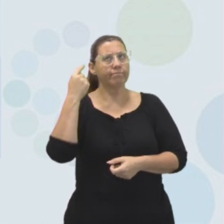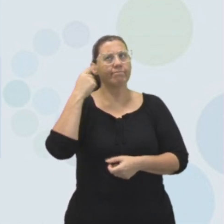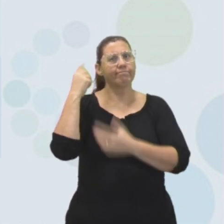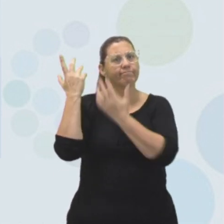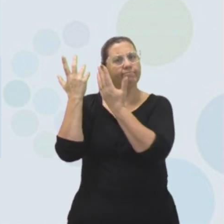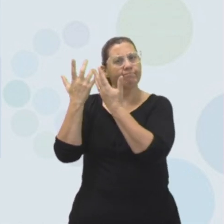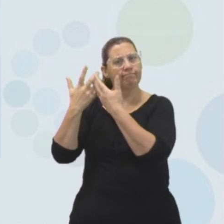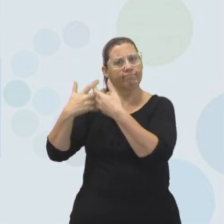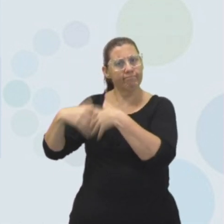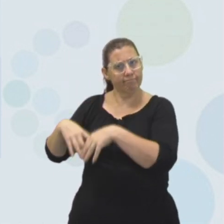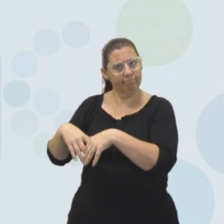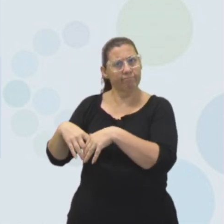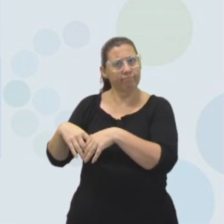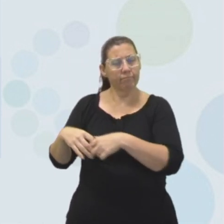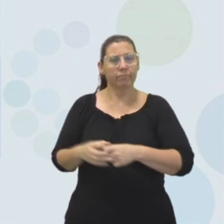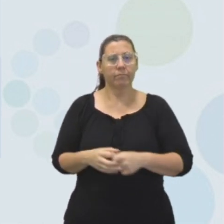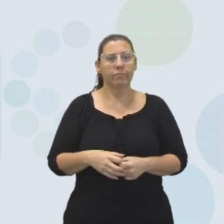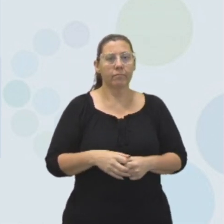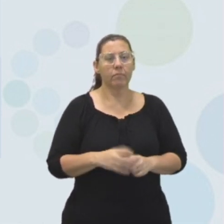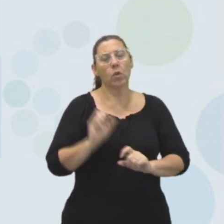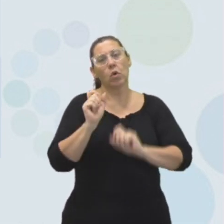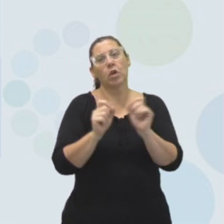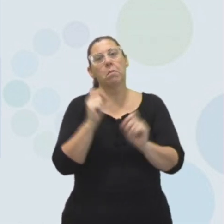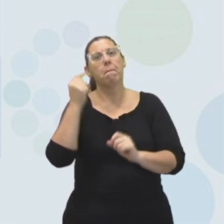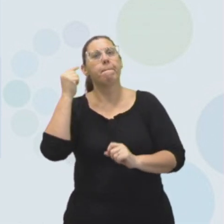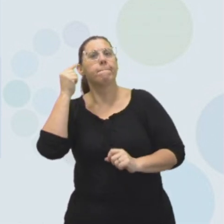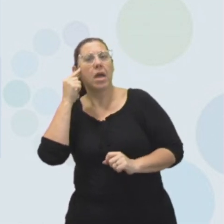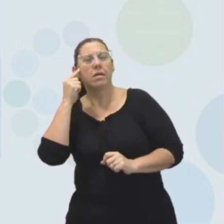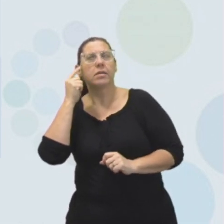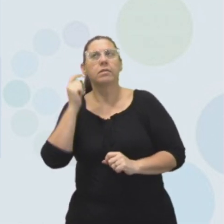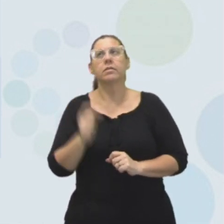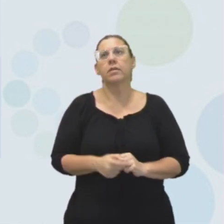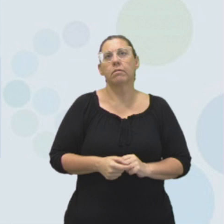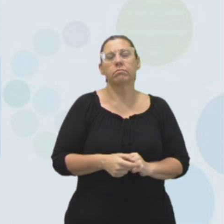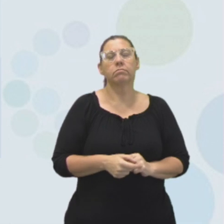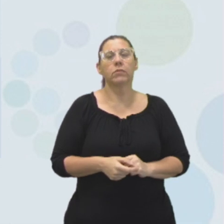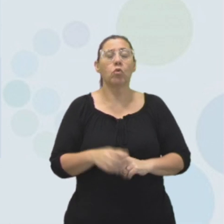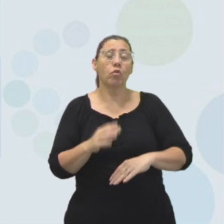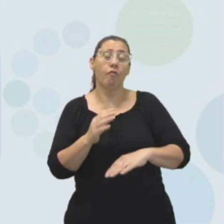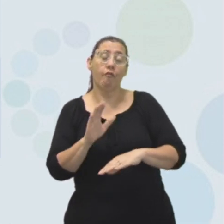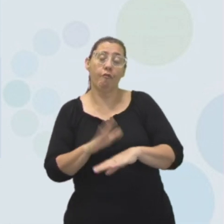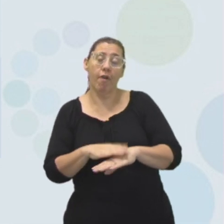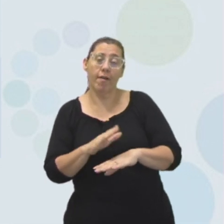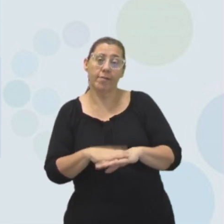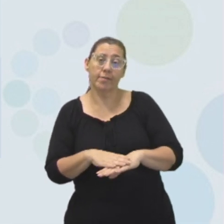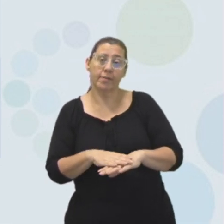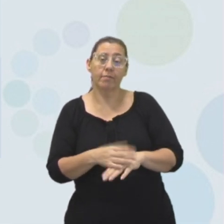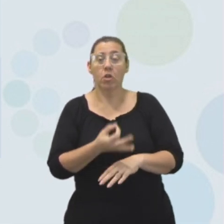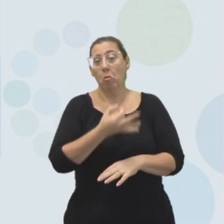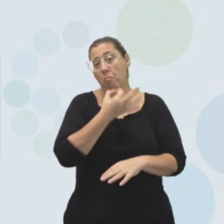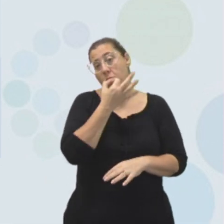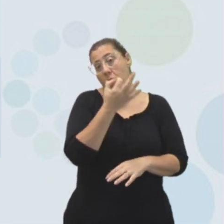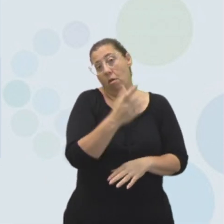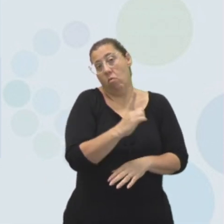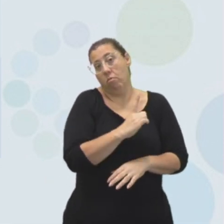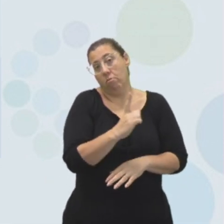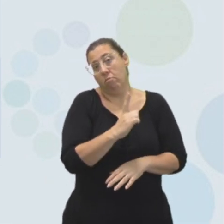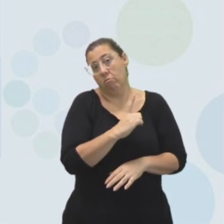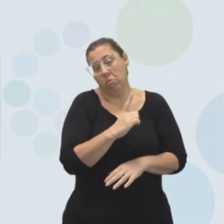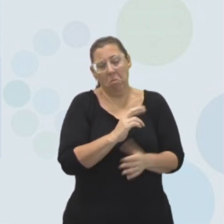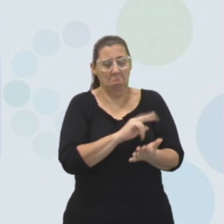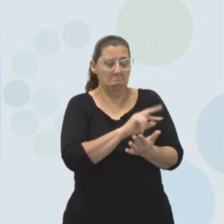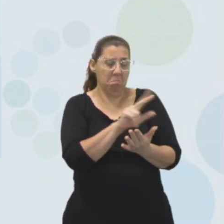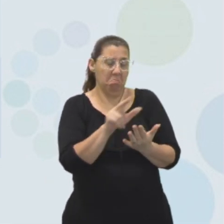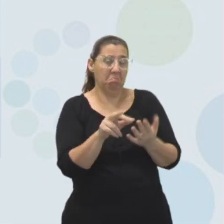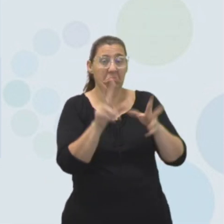reflexão de tudo que ele pensa, tudo que ele age, das opiniões que ele tem sobre vários